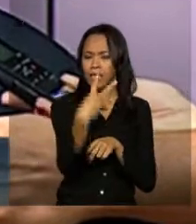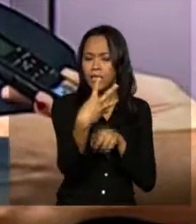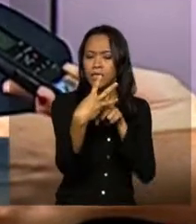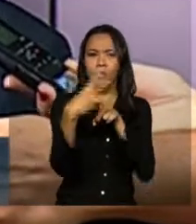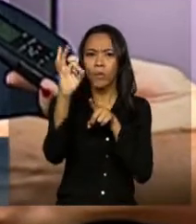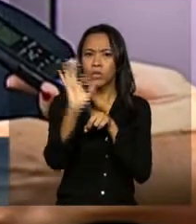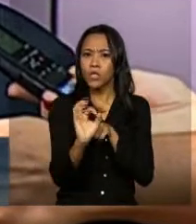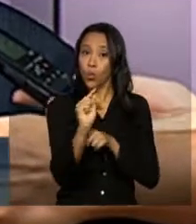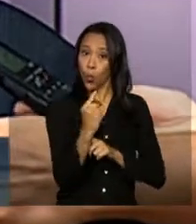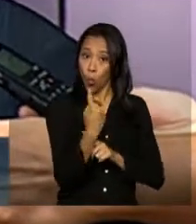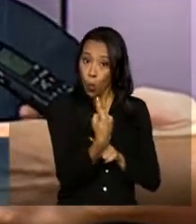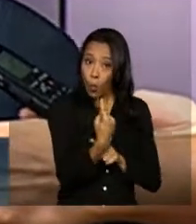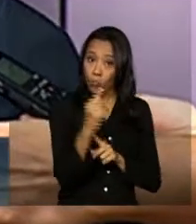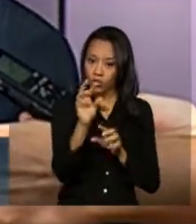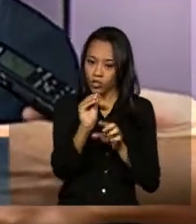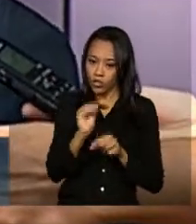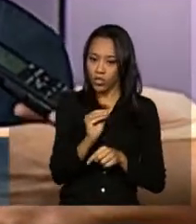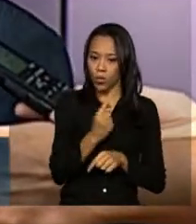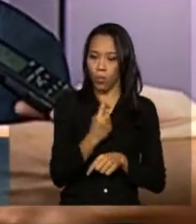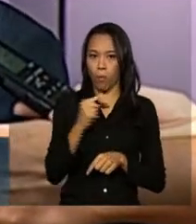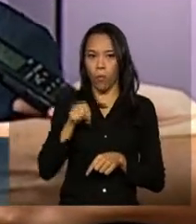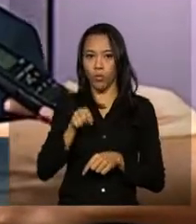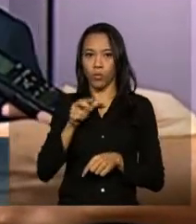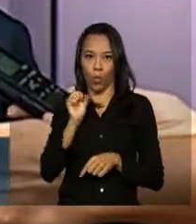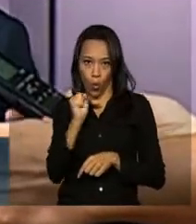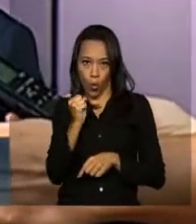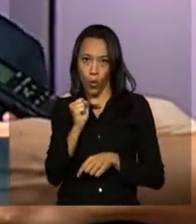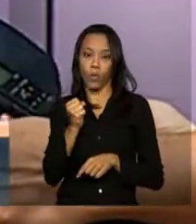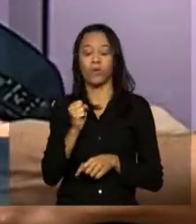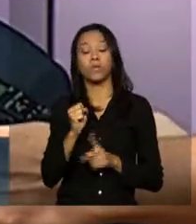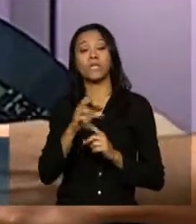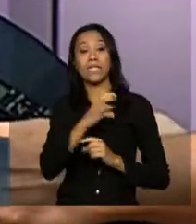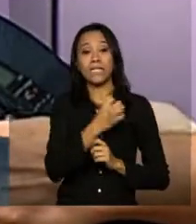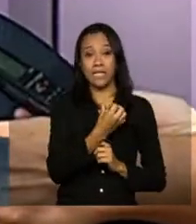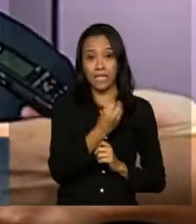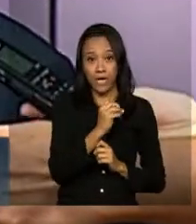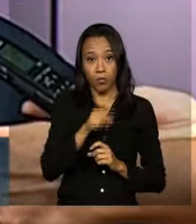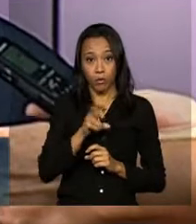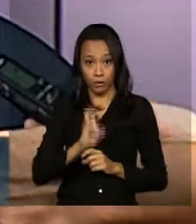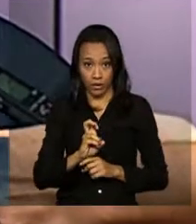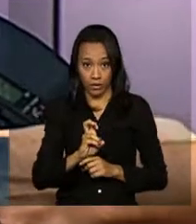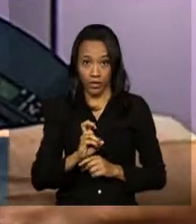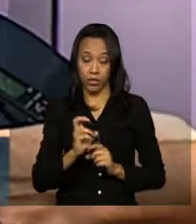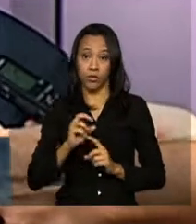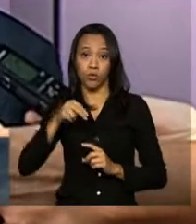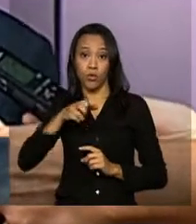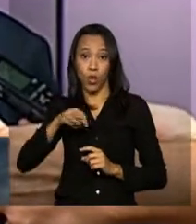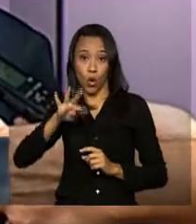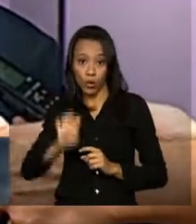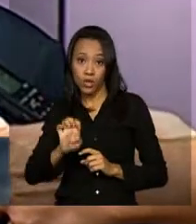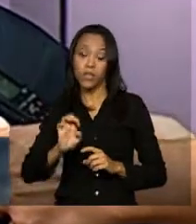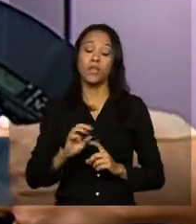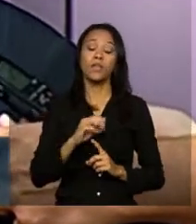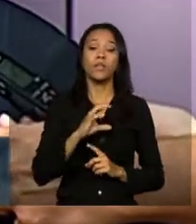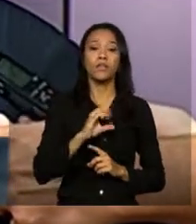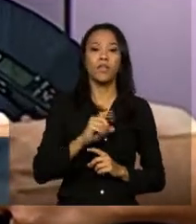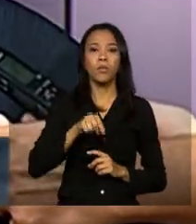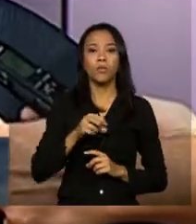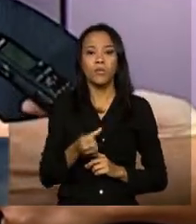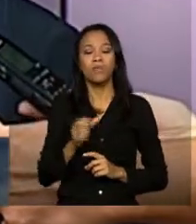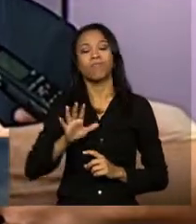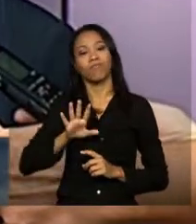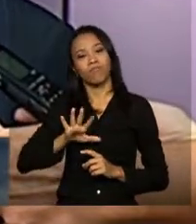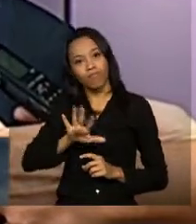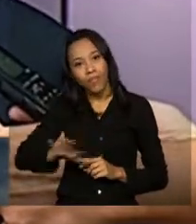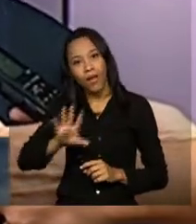3%, 1,8% seria para a região Nordeste, 0,6% para o Norte e 0,6% para a região